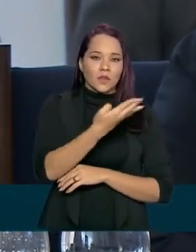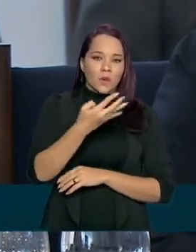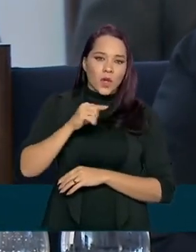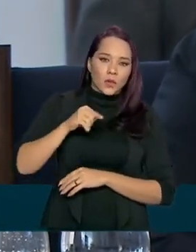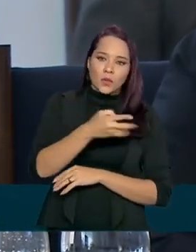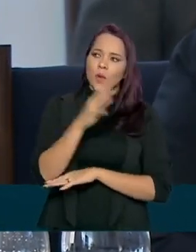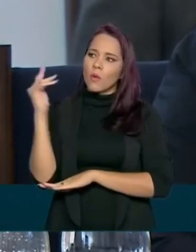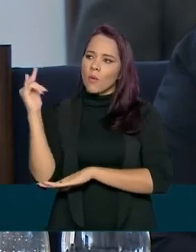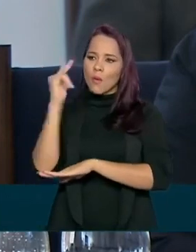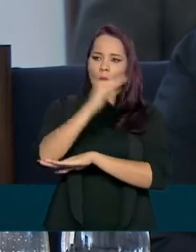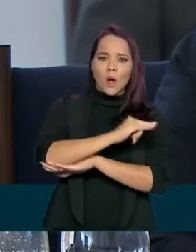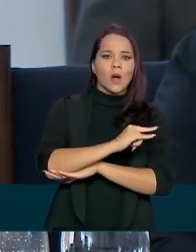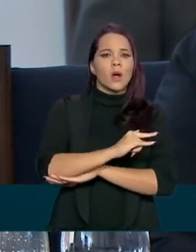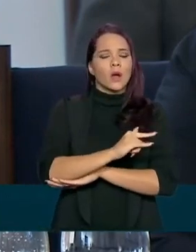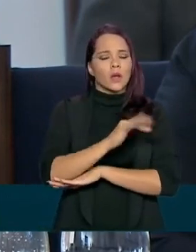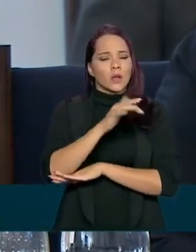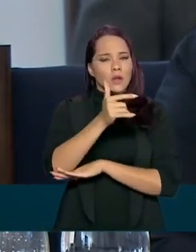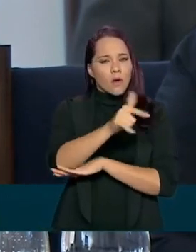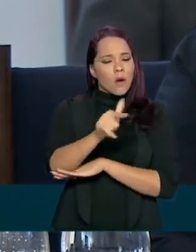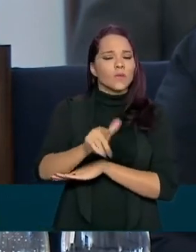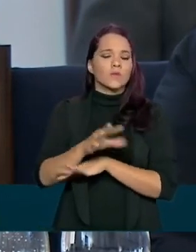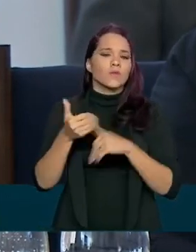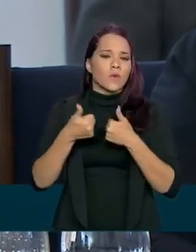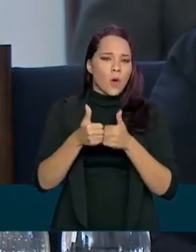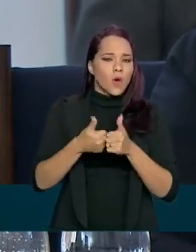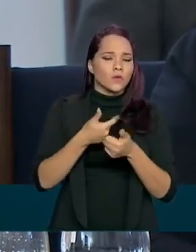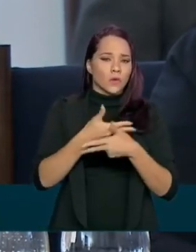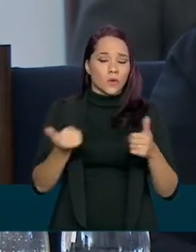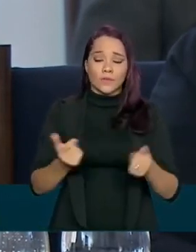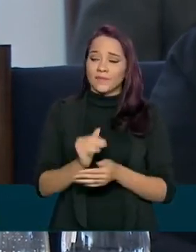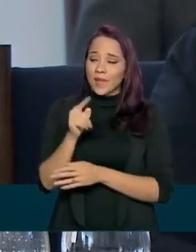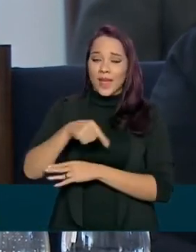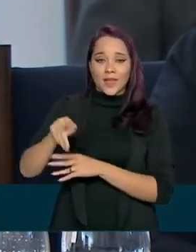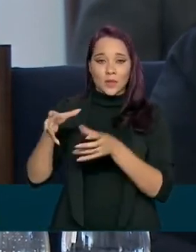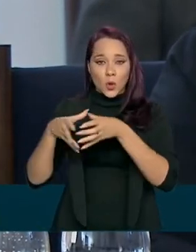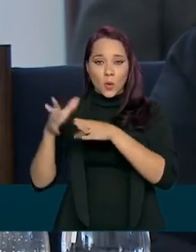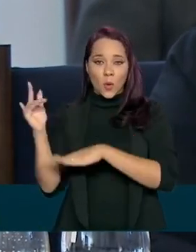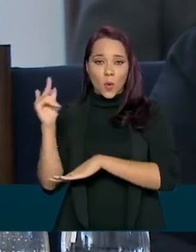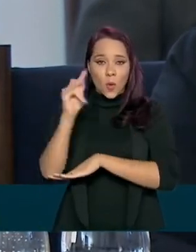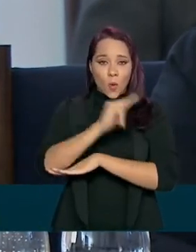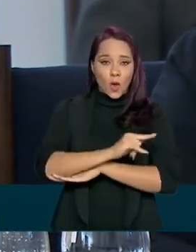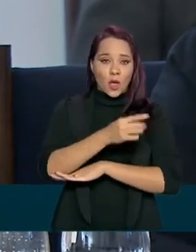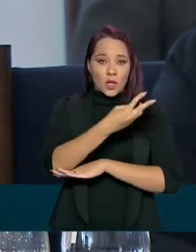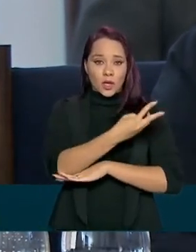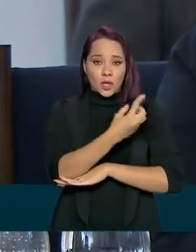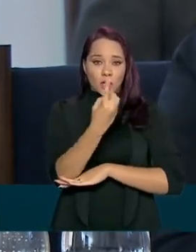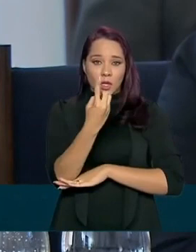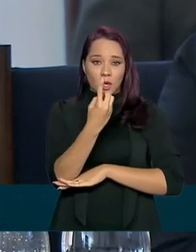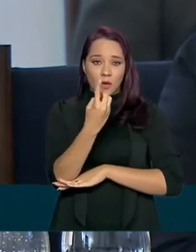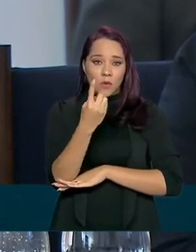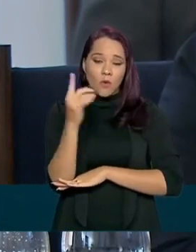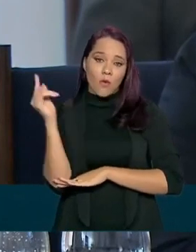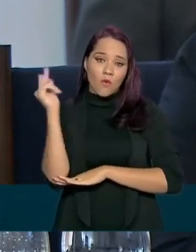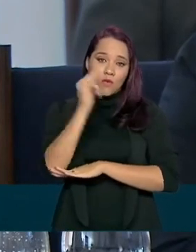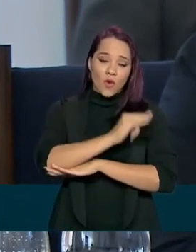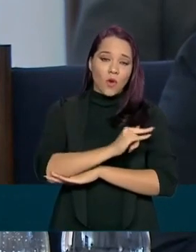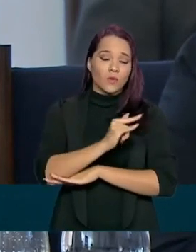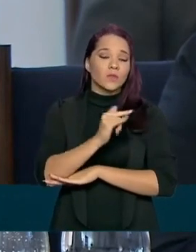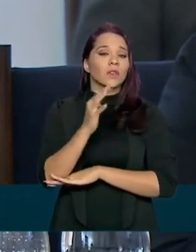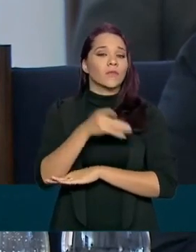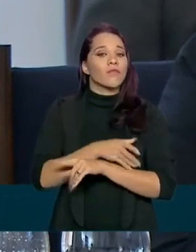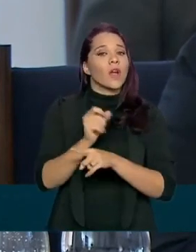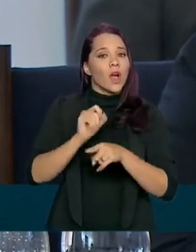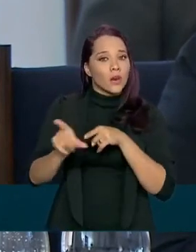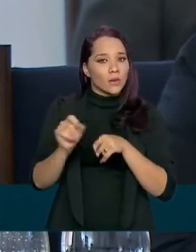via aérea e mais de 9 mil por via terrestre e essas por via aérea foram por 31 voos fretados até o momento do